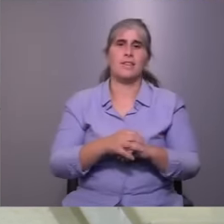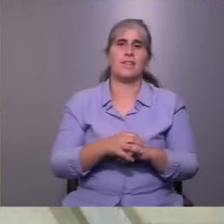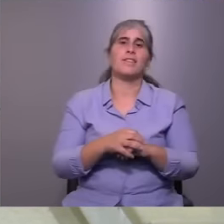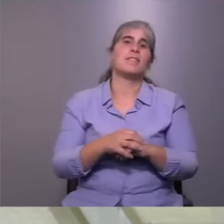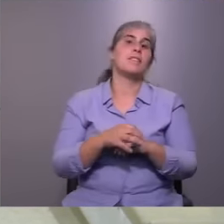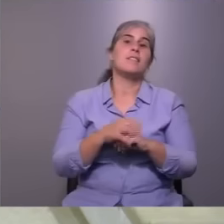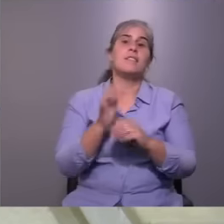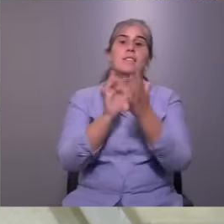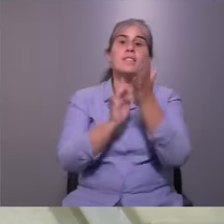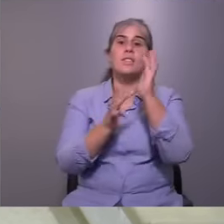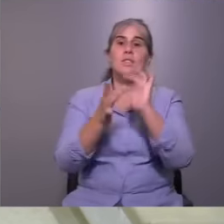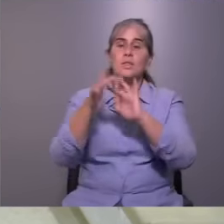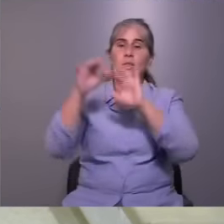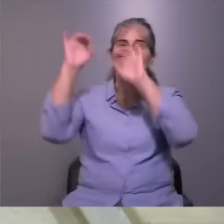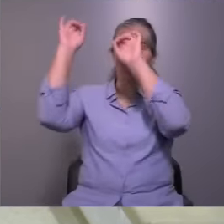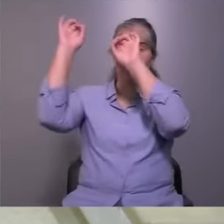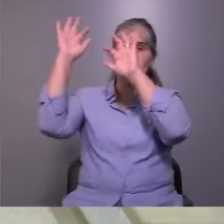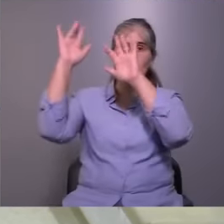Amen.